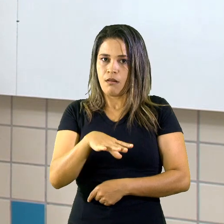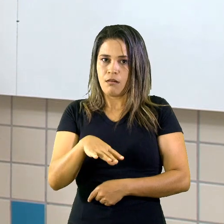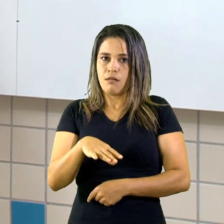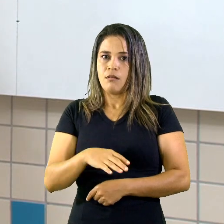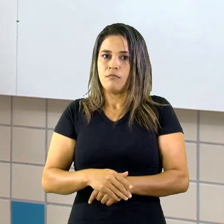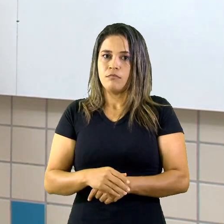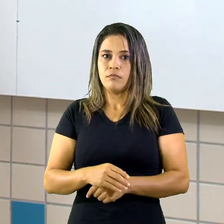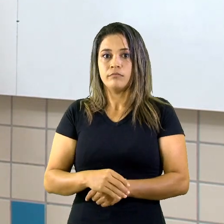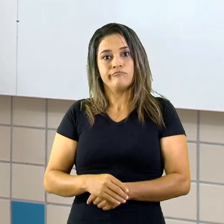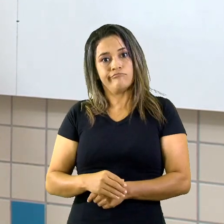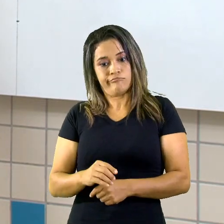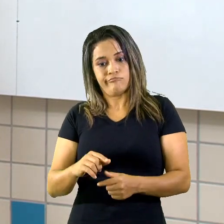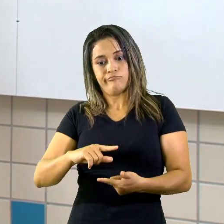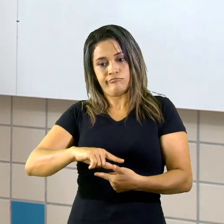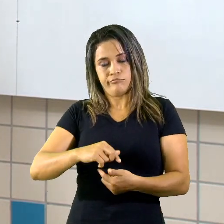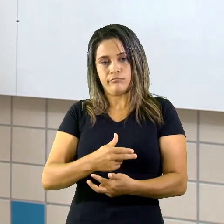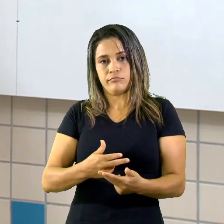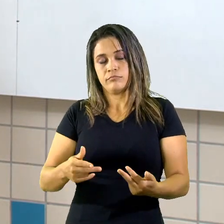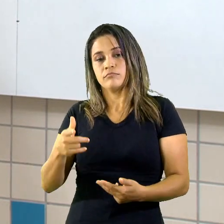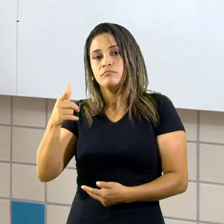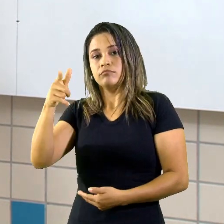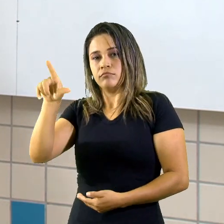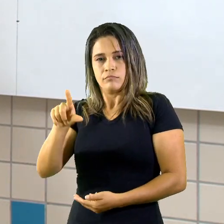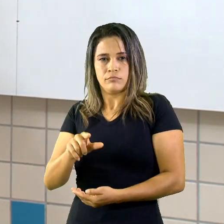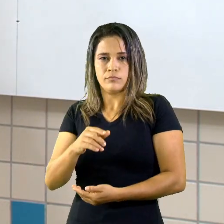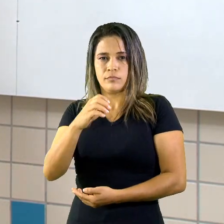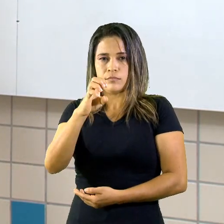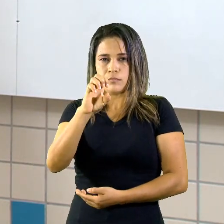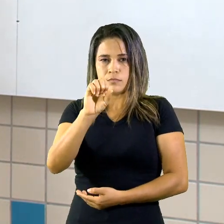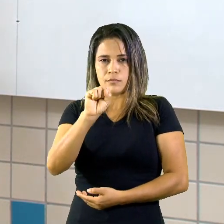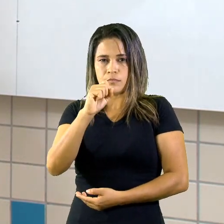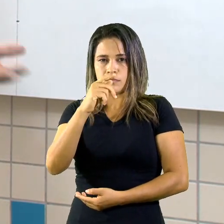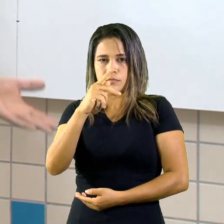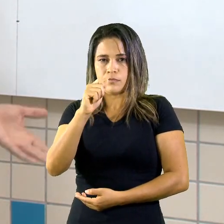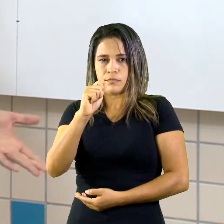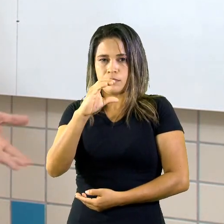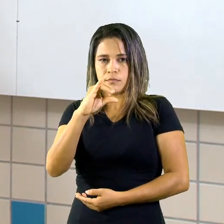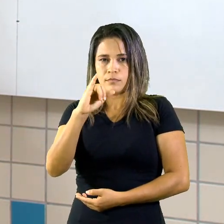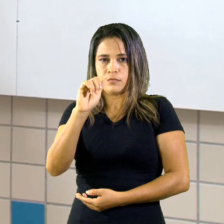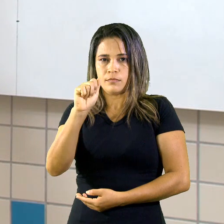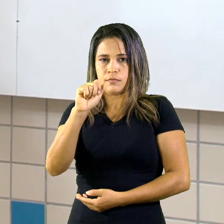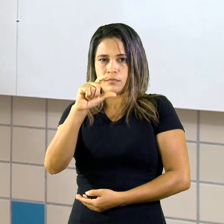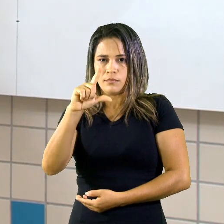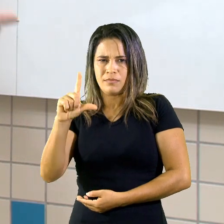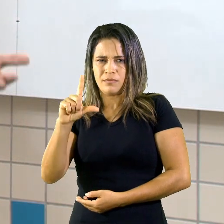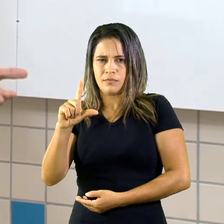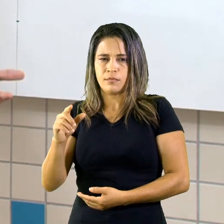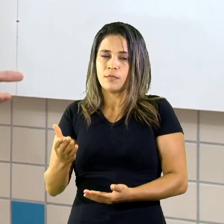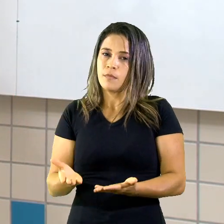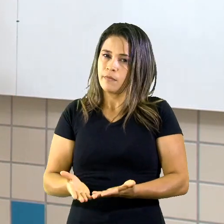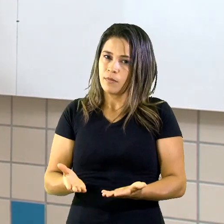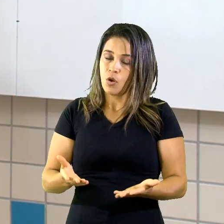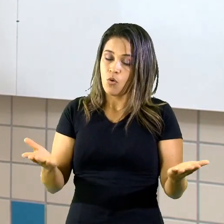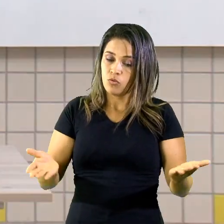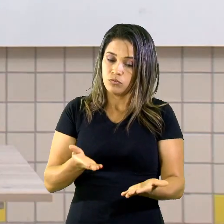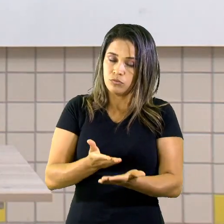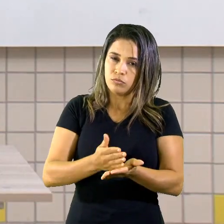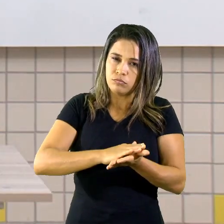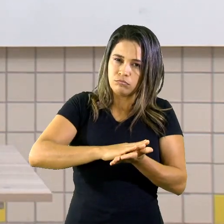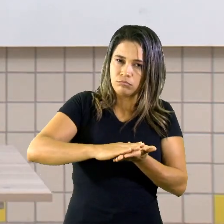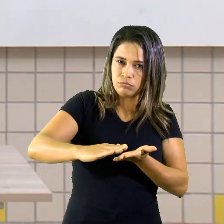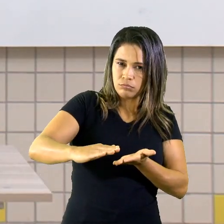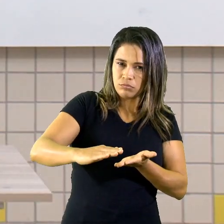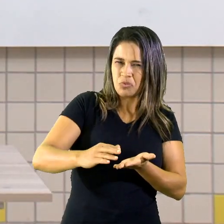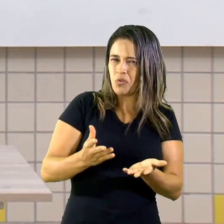hoje aqui. Nós vamos ver apenas as figuras geométricas planas. Qual a diferença, professor, entre uma figura geométrica plana e uma figura